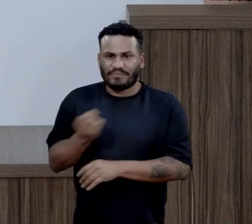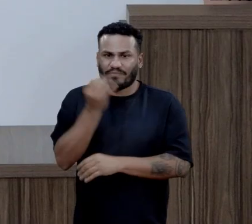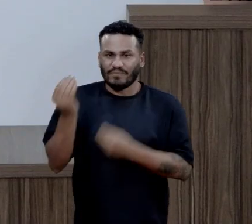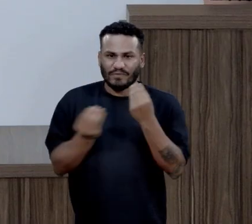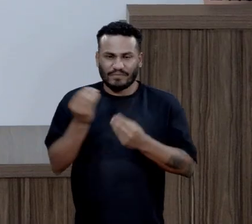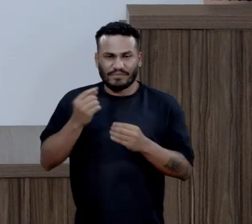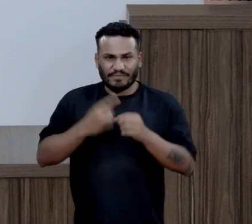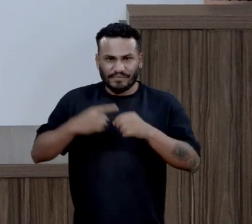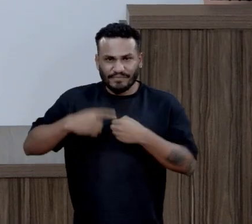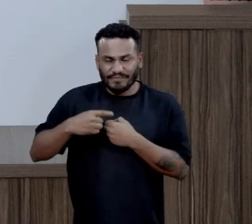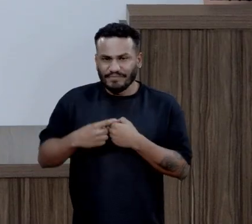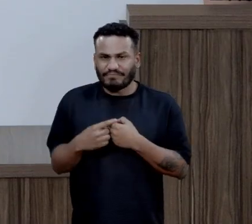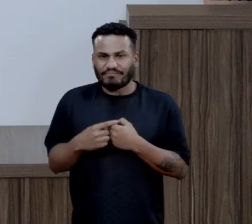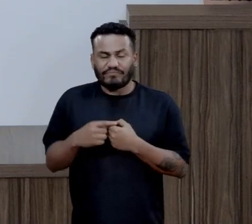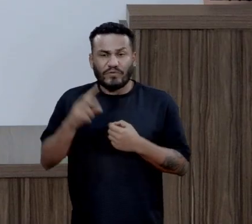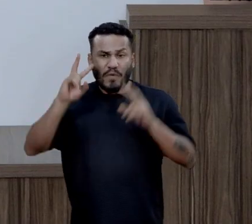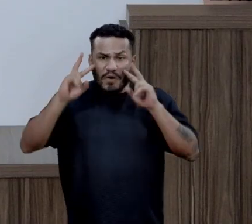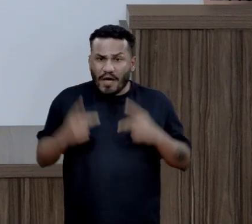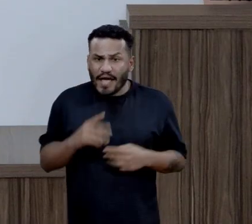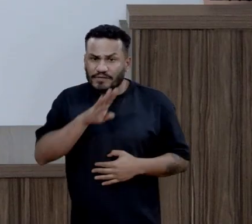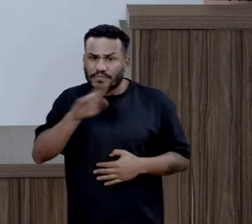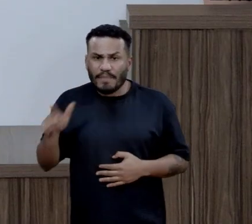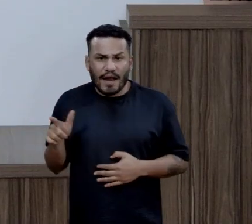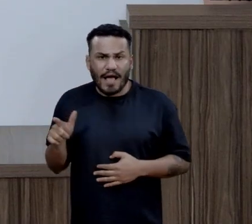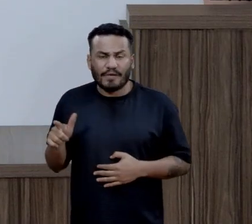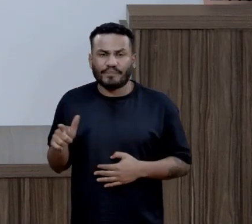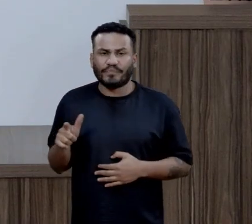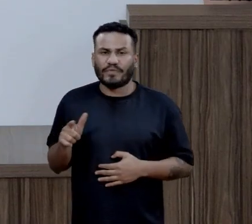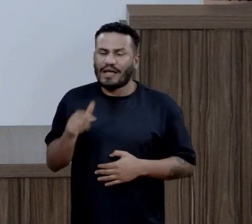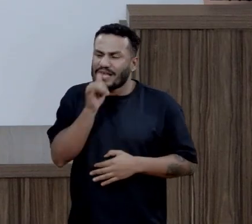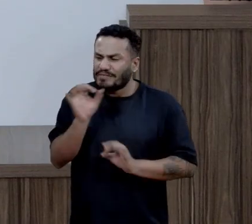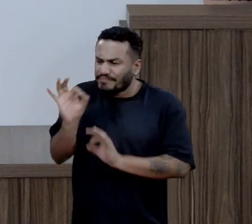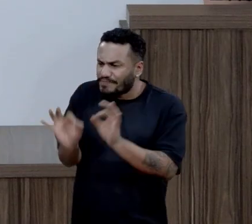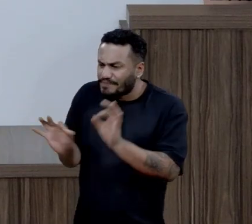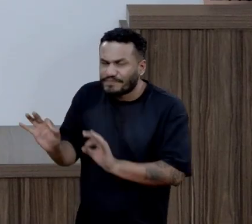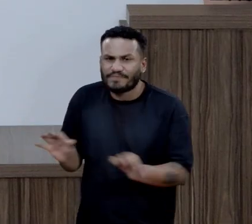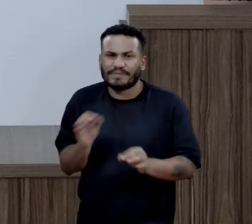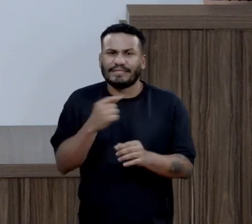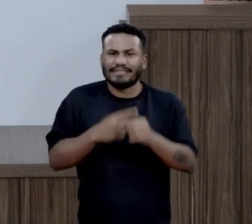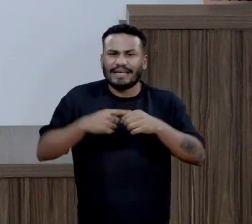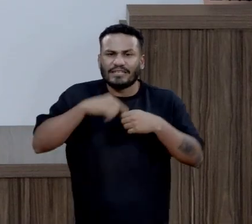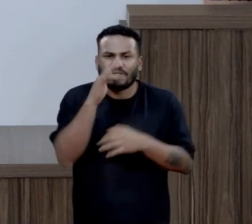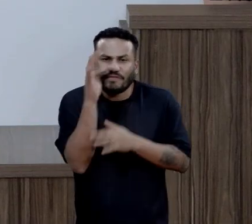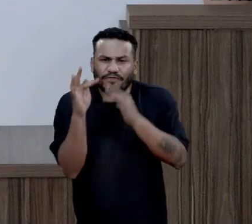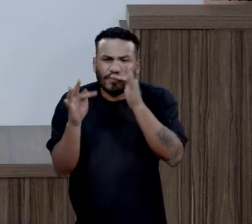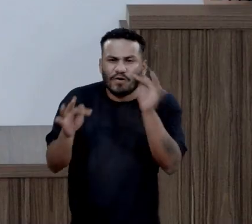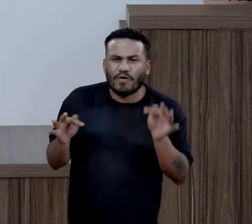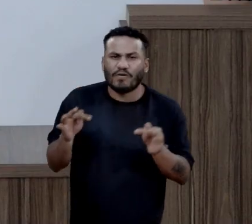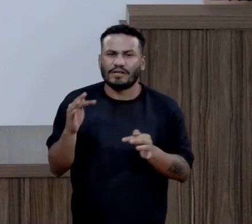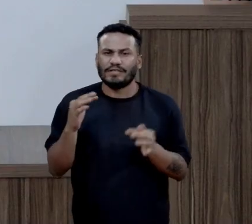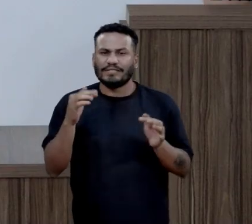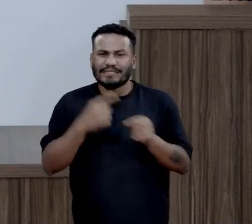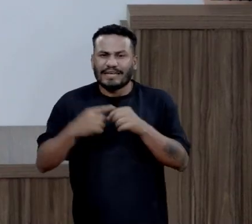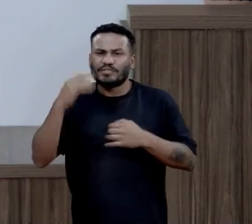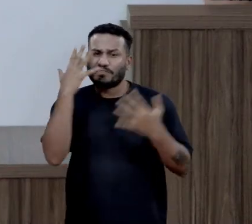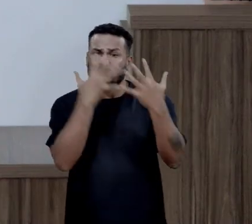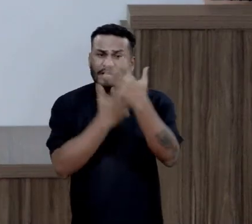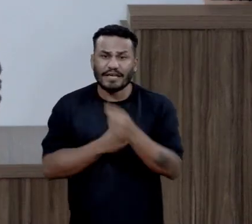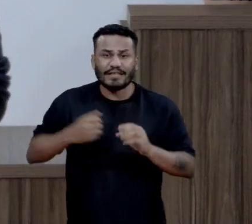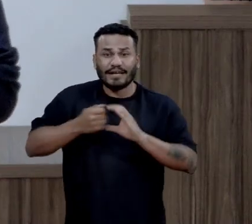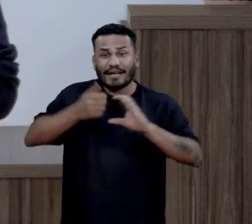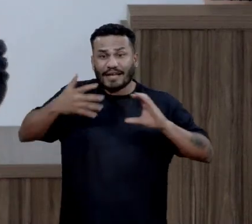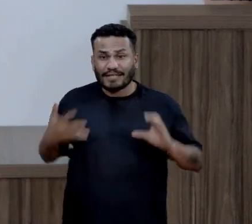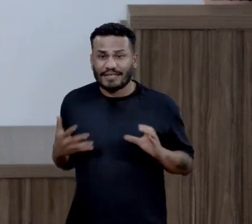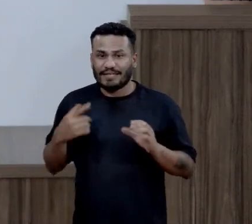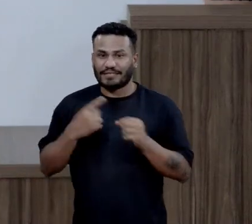essa cidade, inclusive vai dizer, não reconheço mais Blumenau, aquele capricho, a cidade das flores, aquela cidade bonita que sempre foi